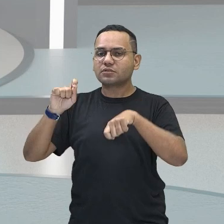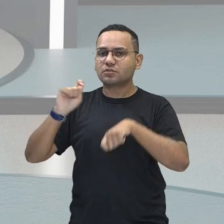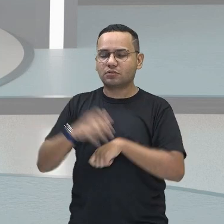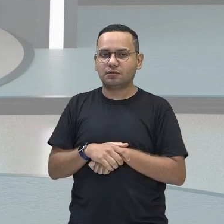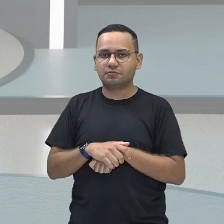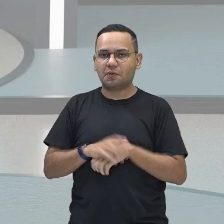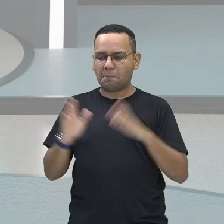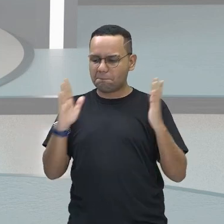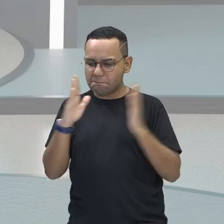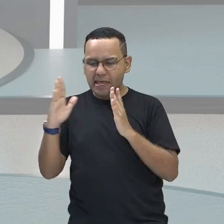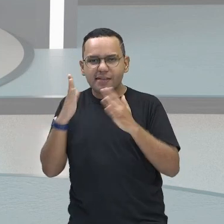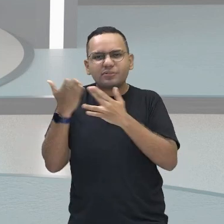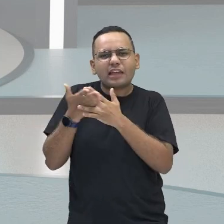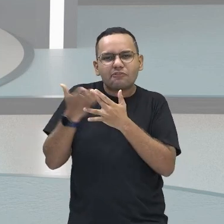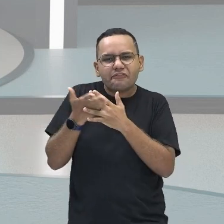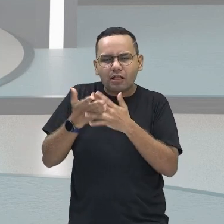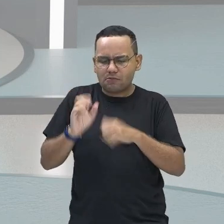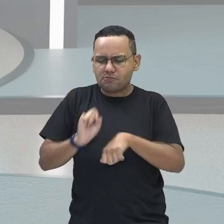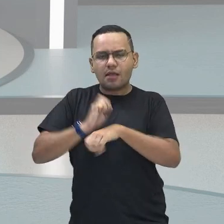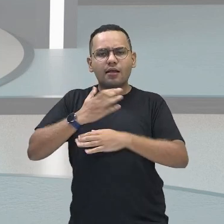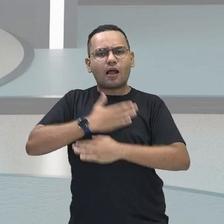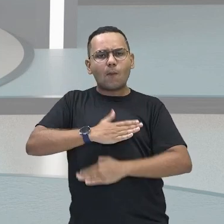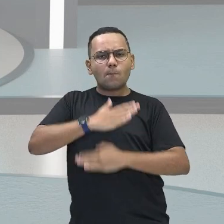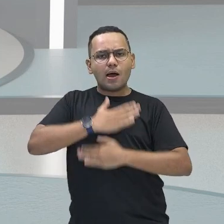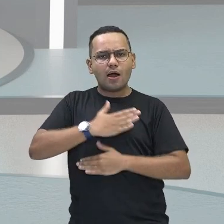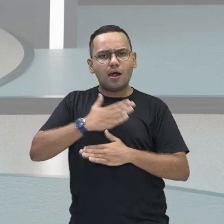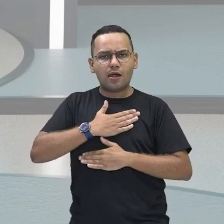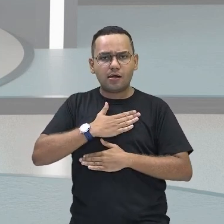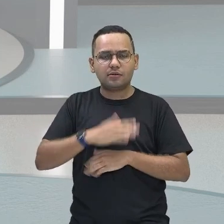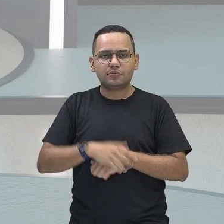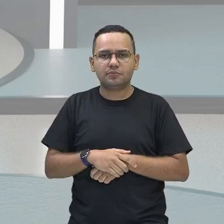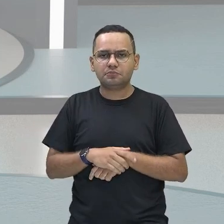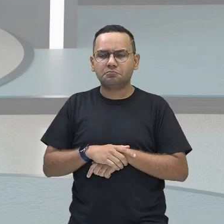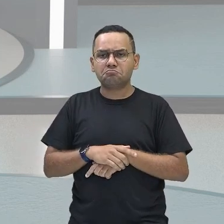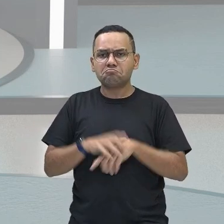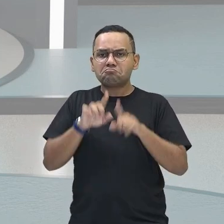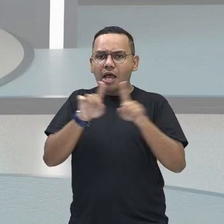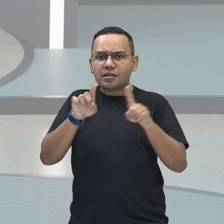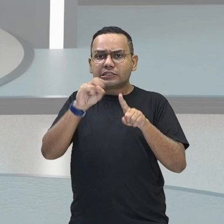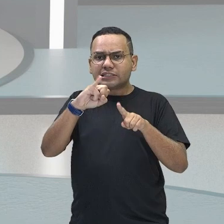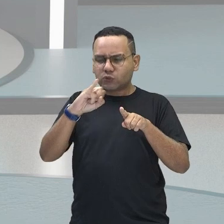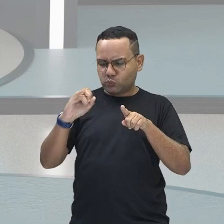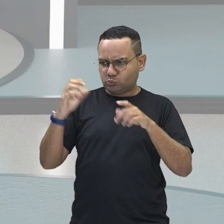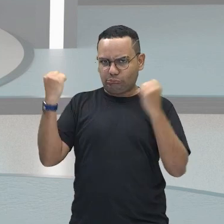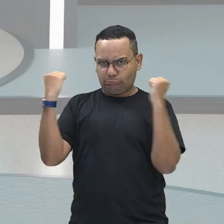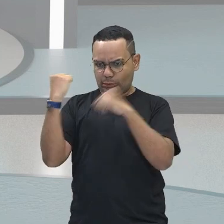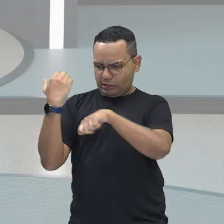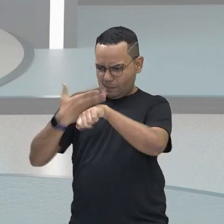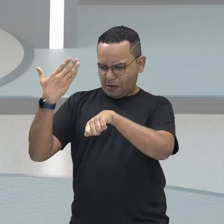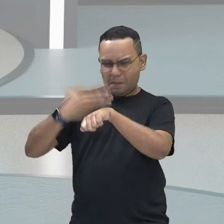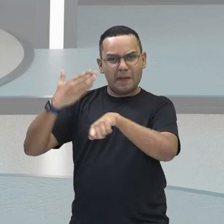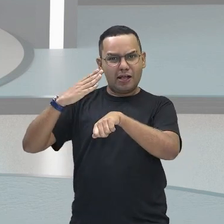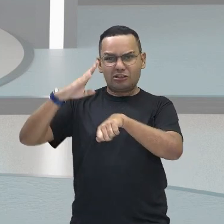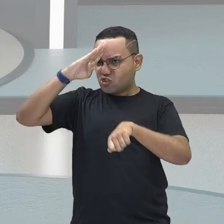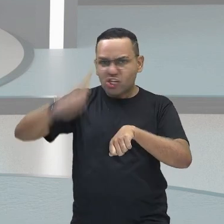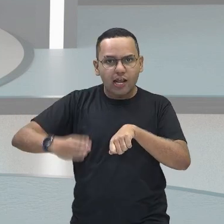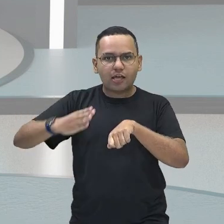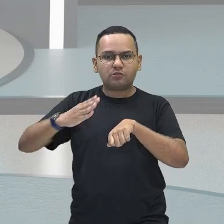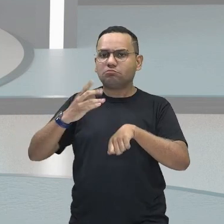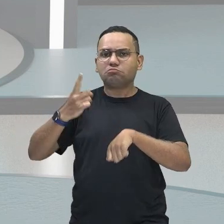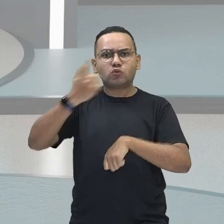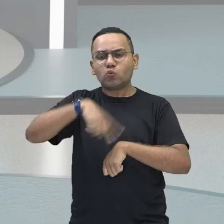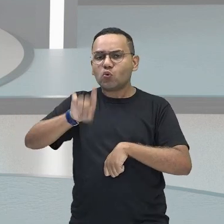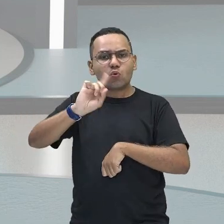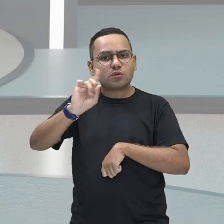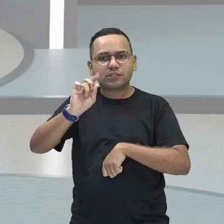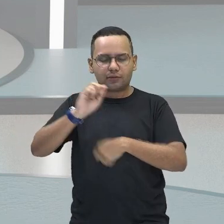pro corpo né senão você não vai eh eh conseguir desenvolver você não vai conseguir ter um ganho real um ganho